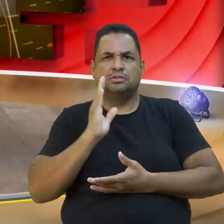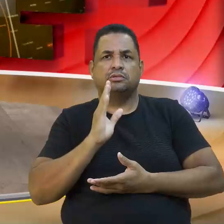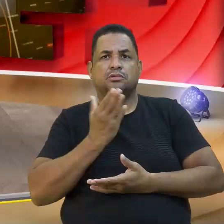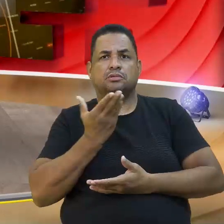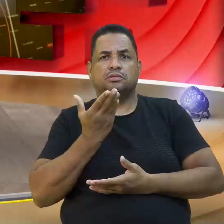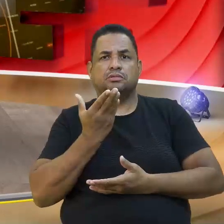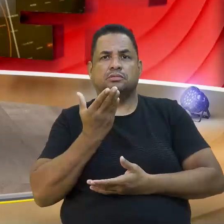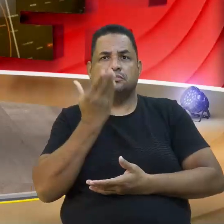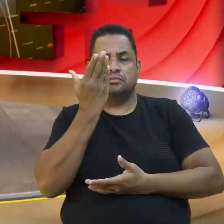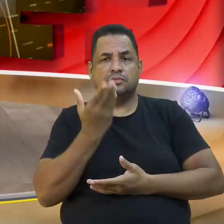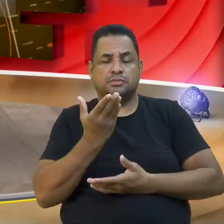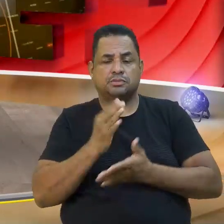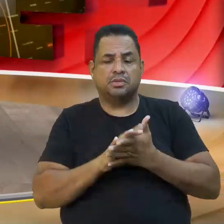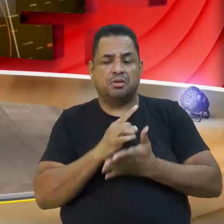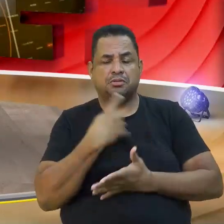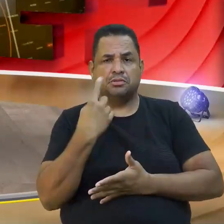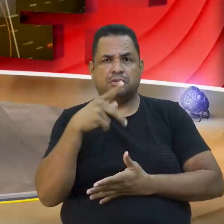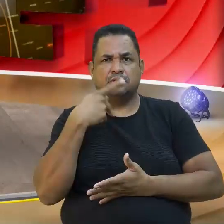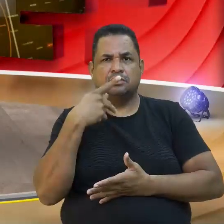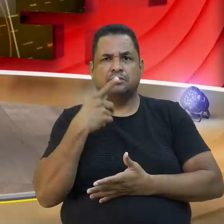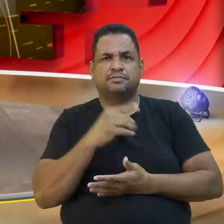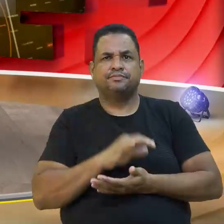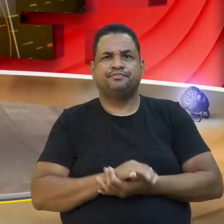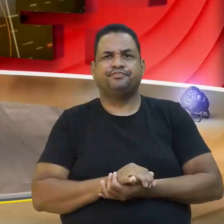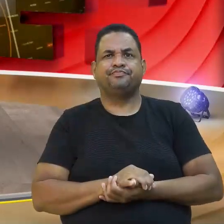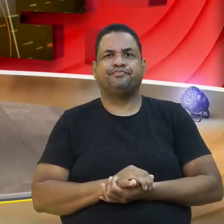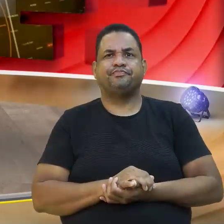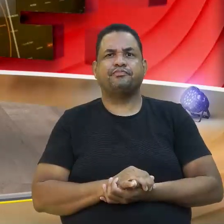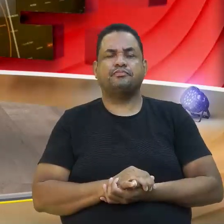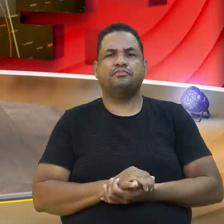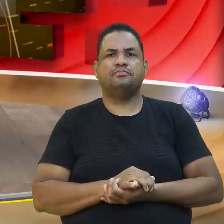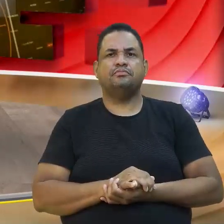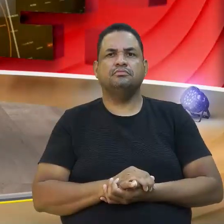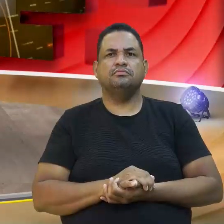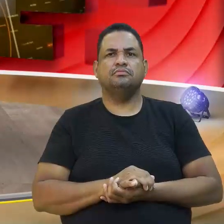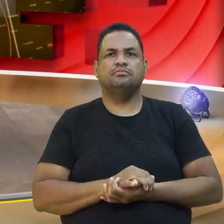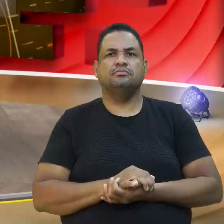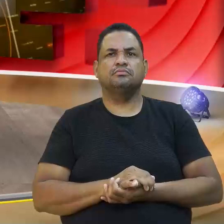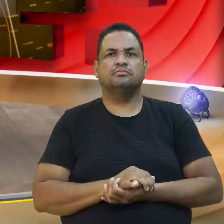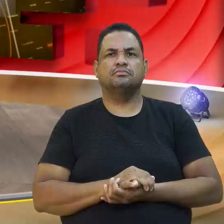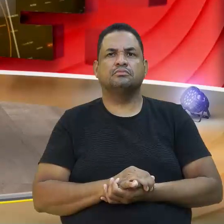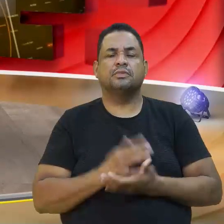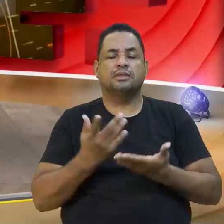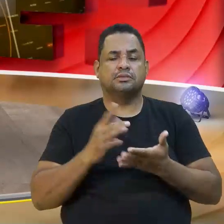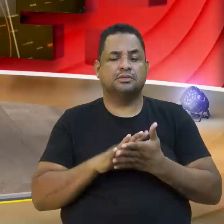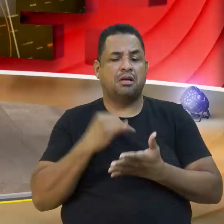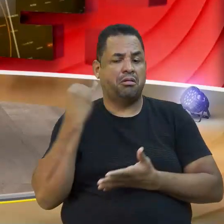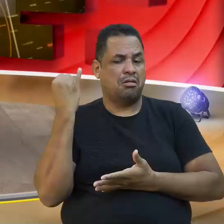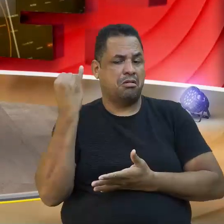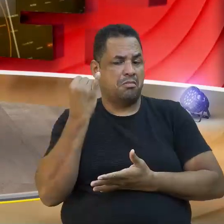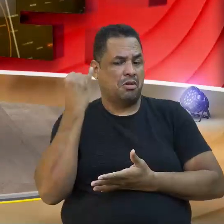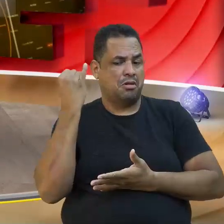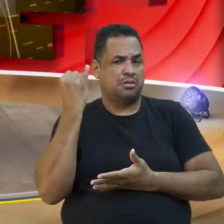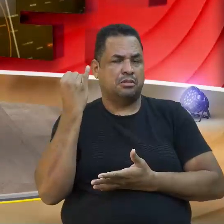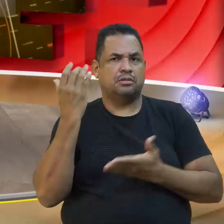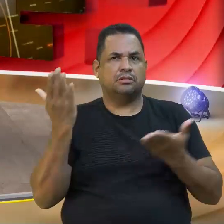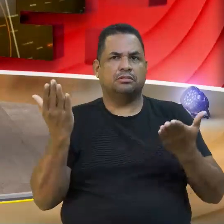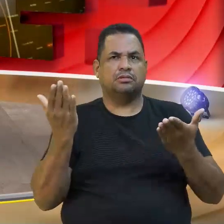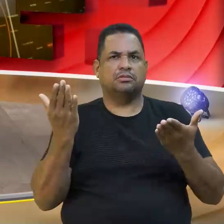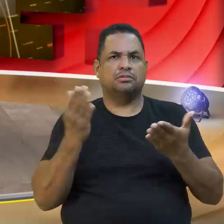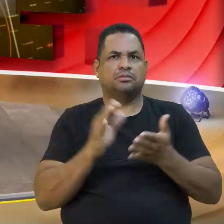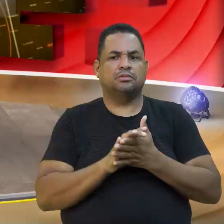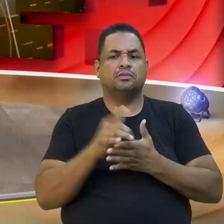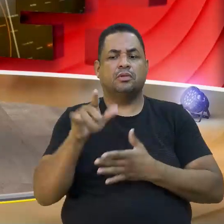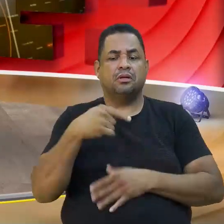para aquele ponto que nós falamos na nossa última aula, que é o de ser protagonista, não é? Não é o outro,